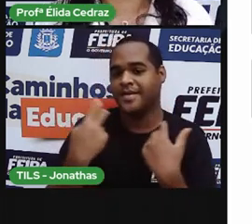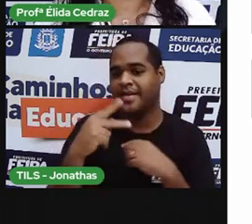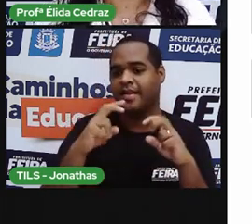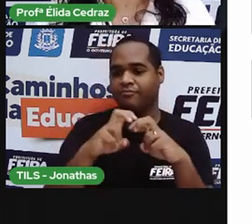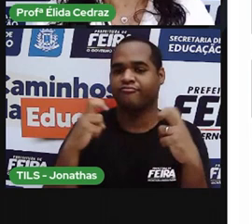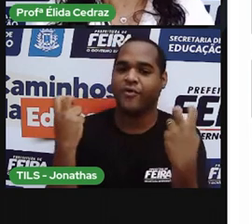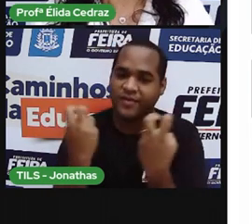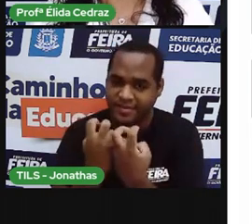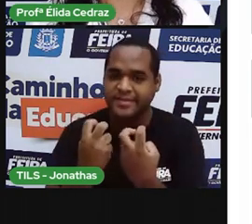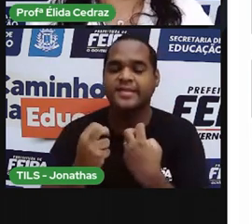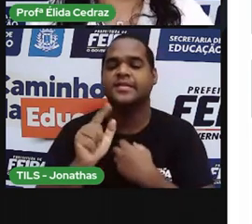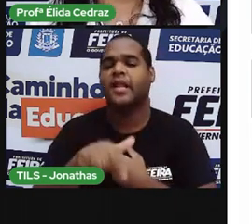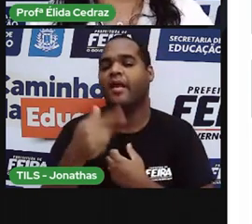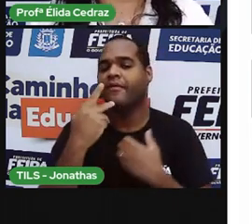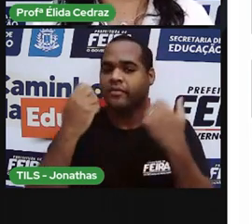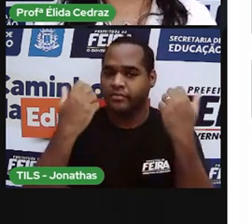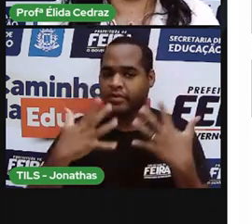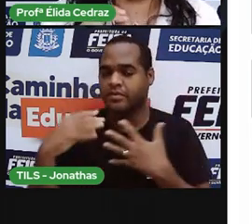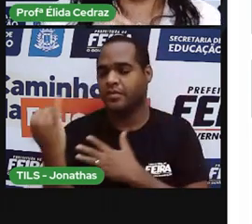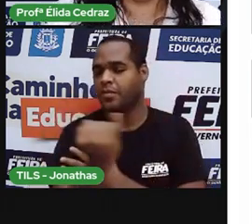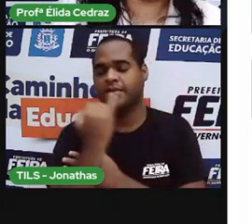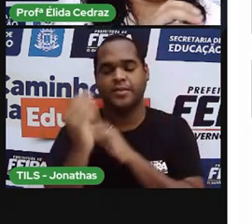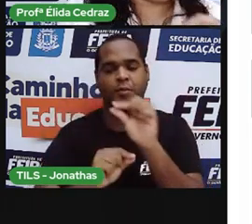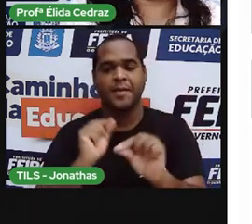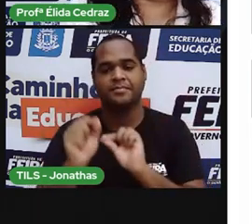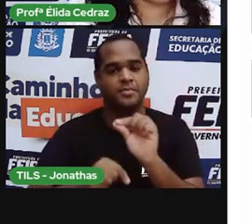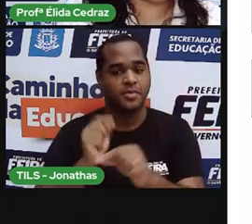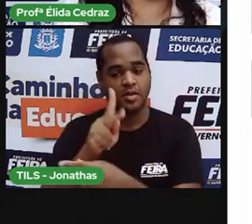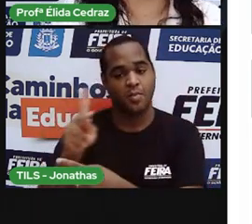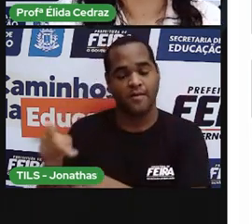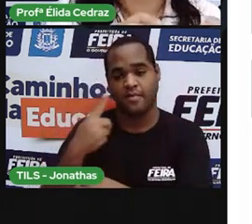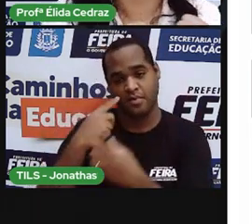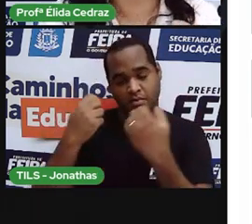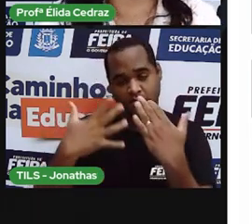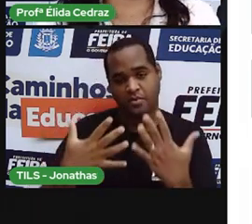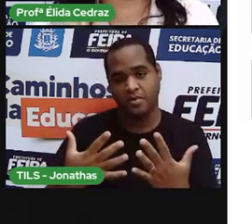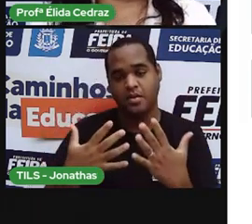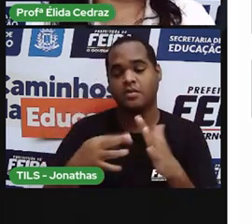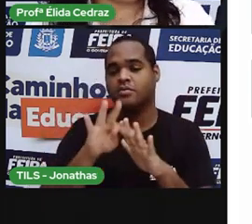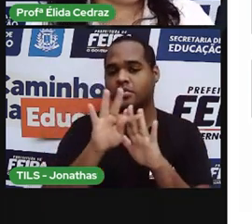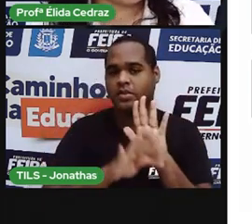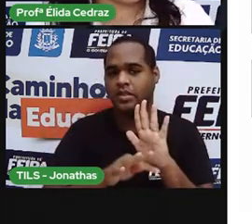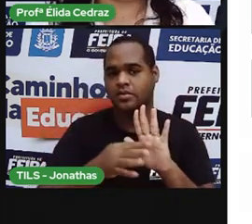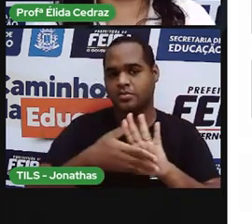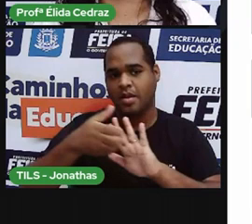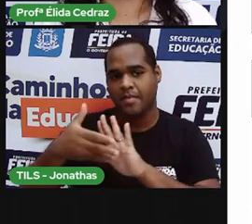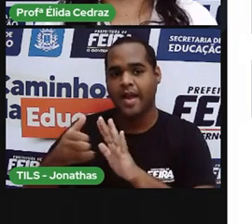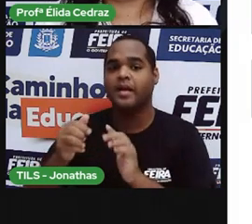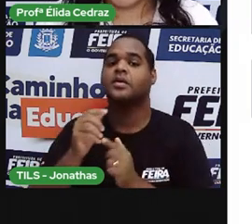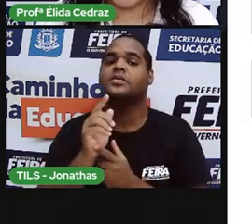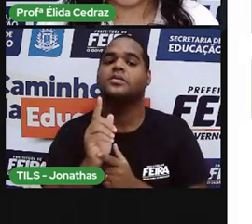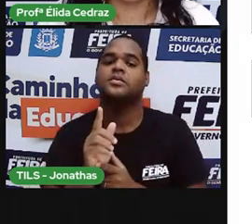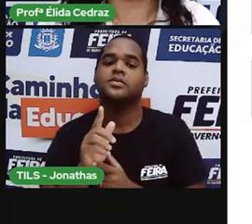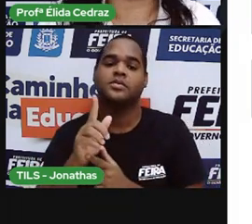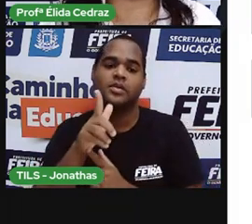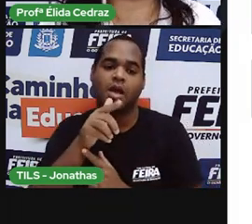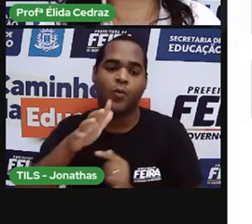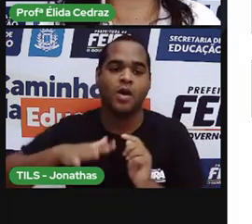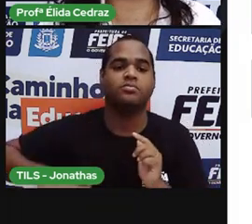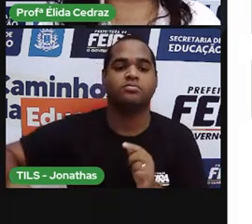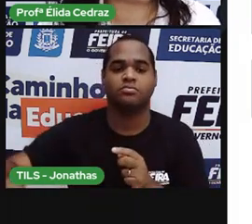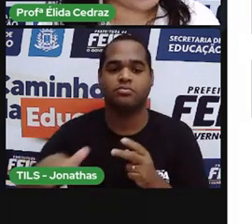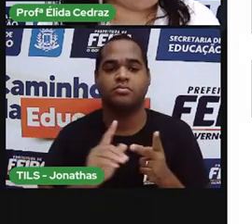roda. Nós tiramos a parte do lado do texto, o nome lagoa, pé